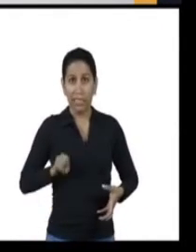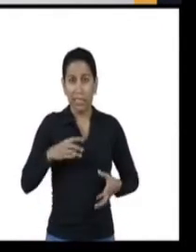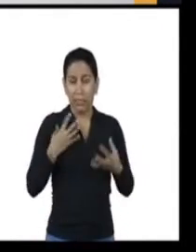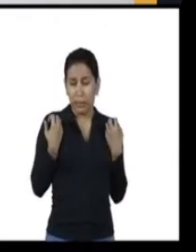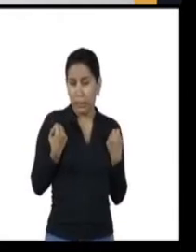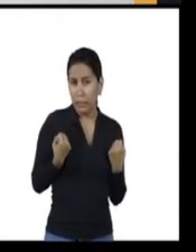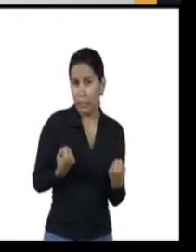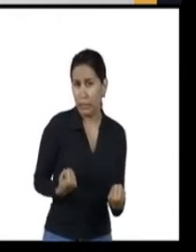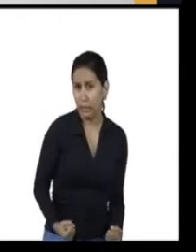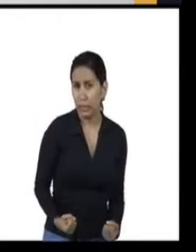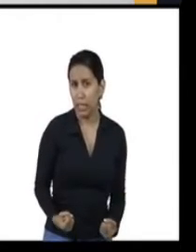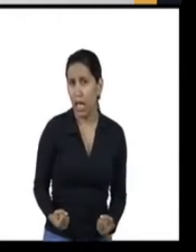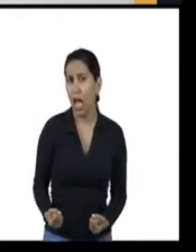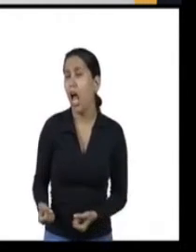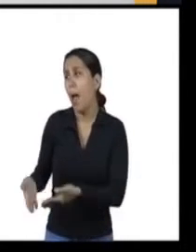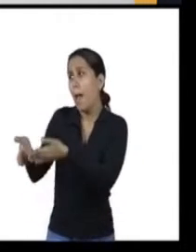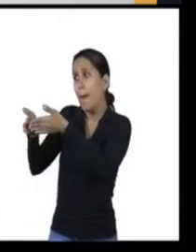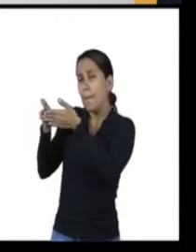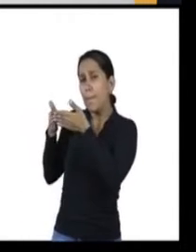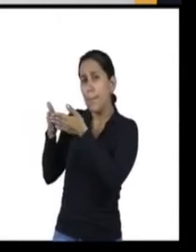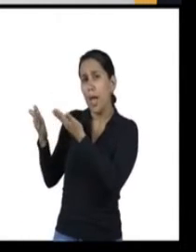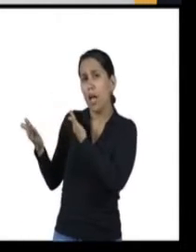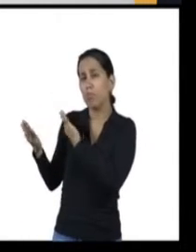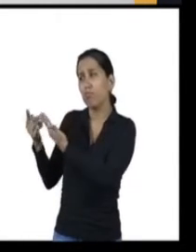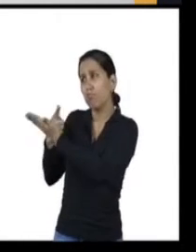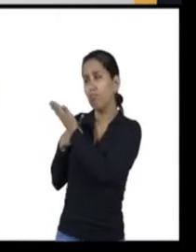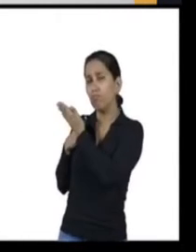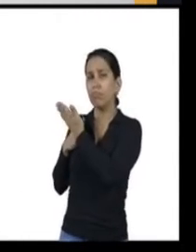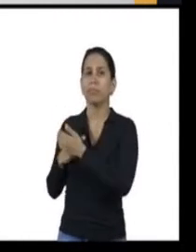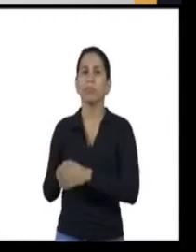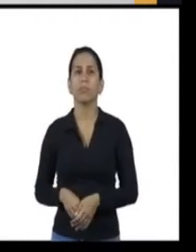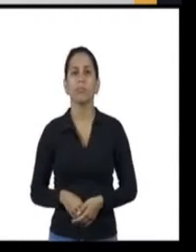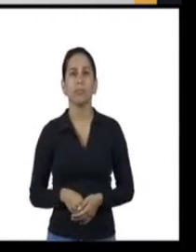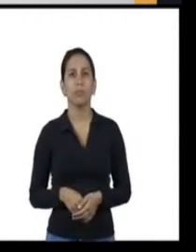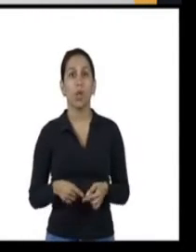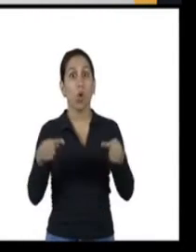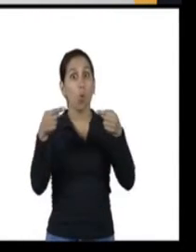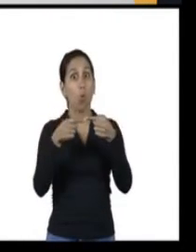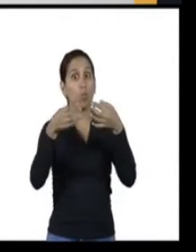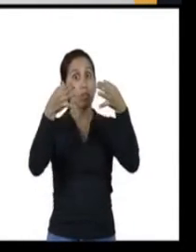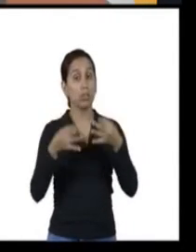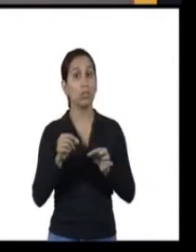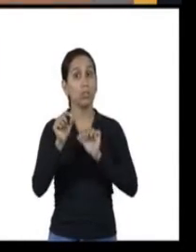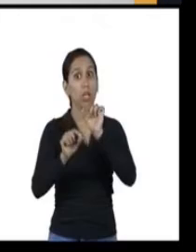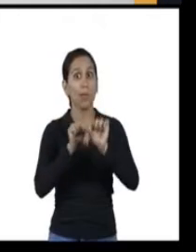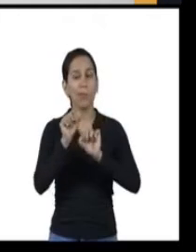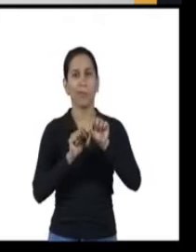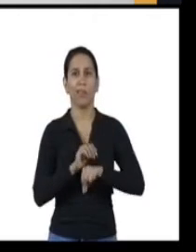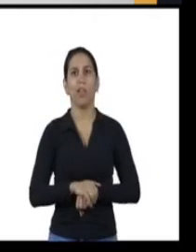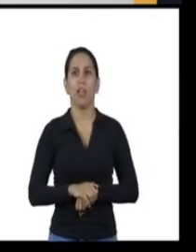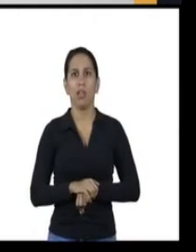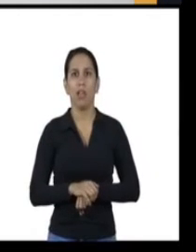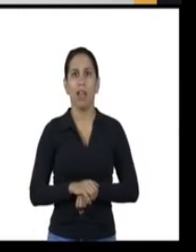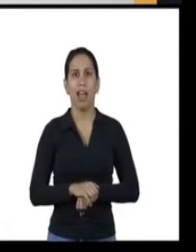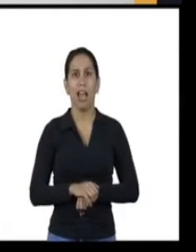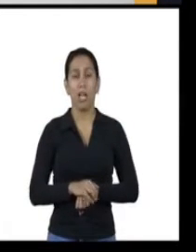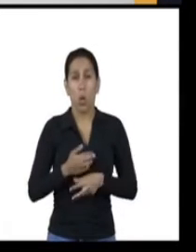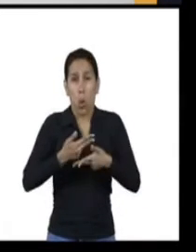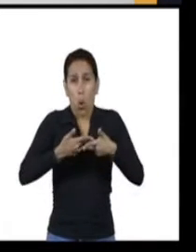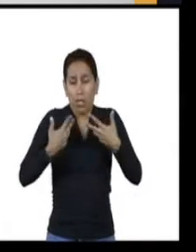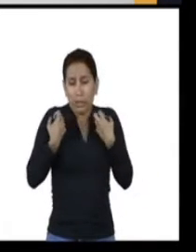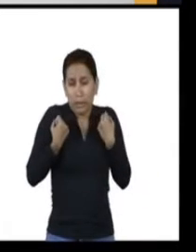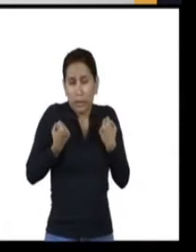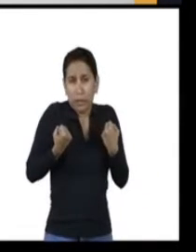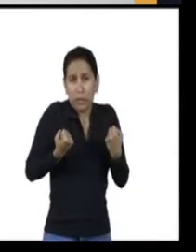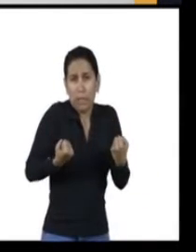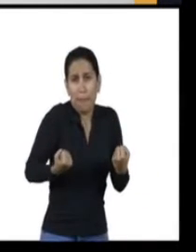ajudar. Evite pegar materiais direto do piso. O ideal é que aqueles mais pesados estejam em cima de